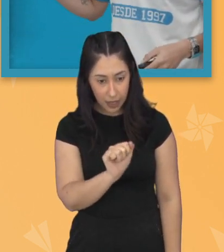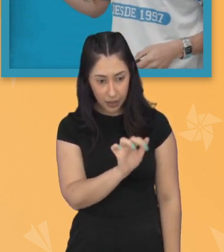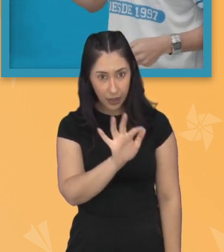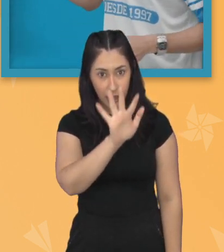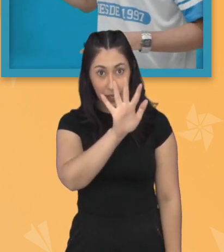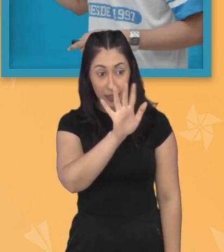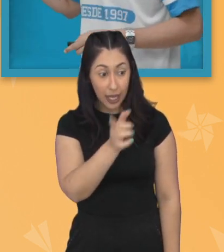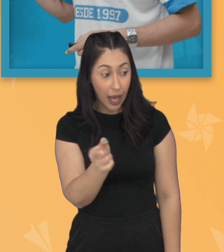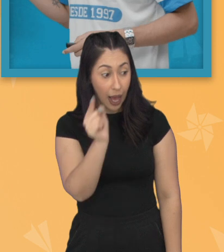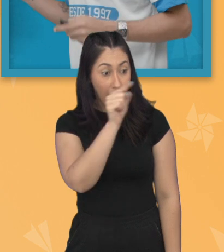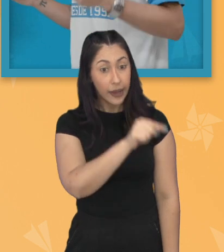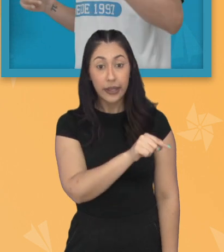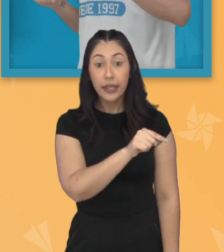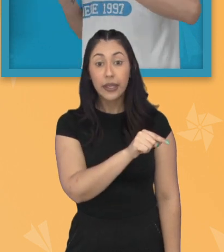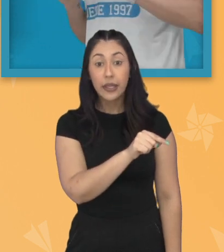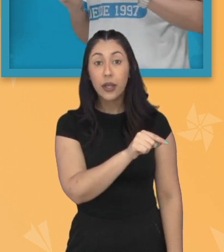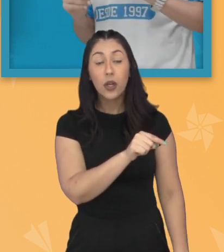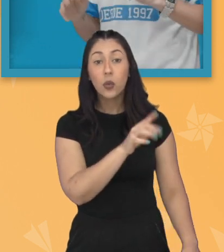O